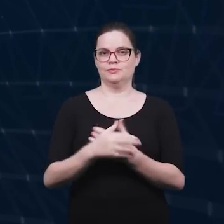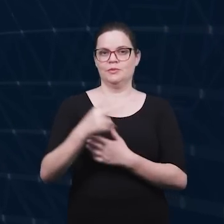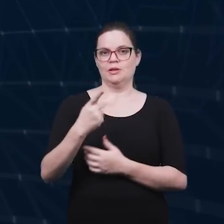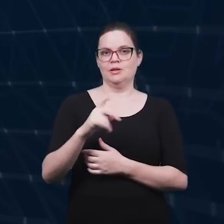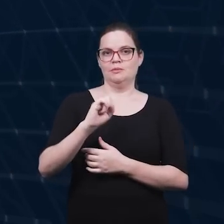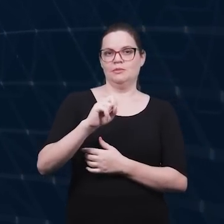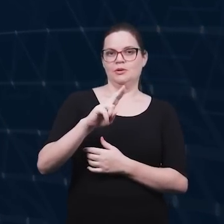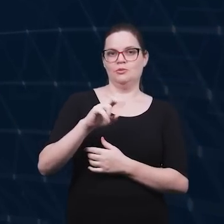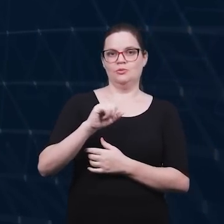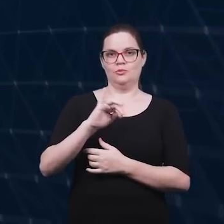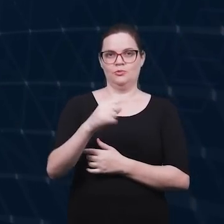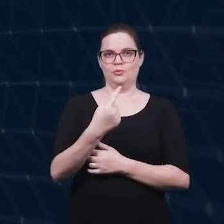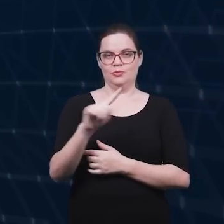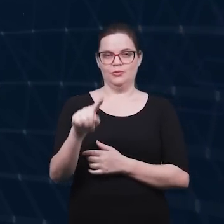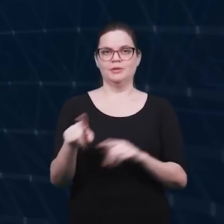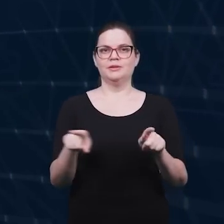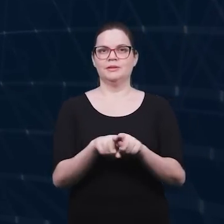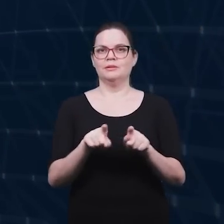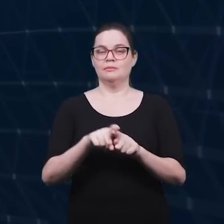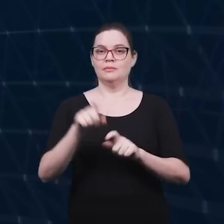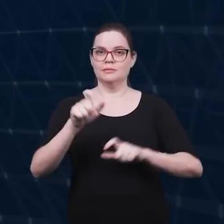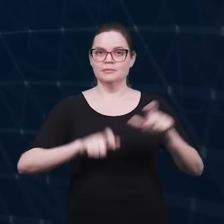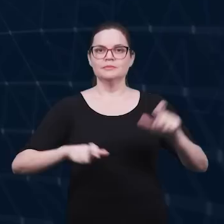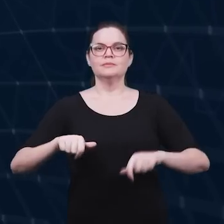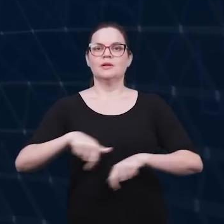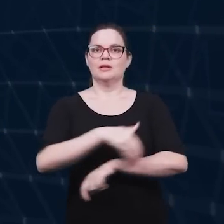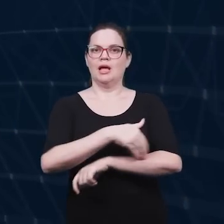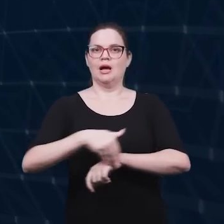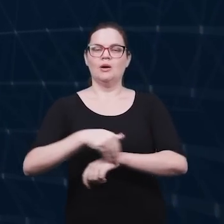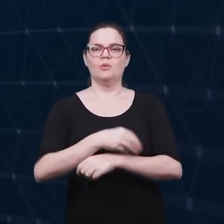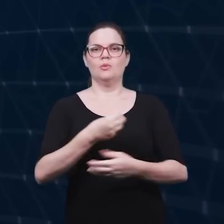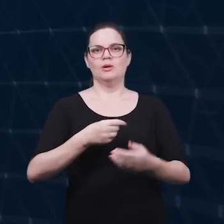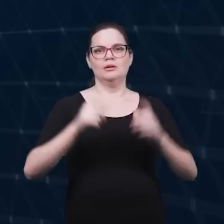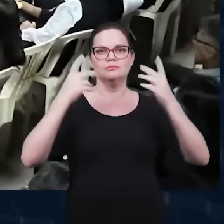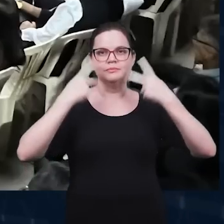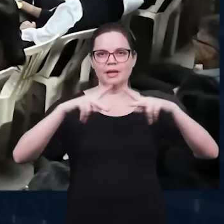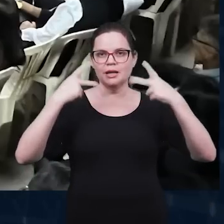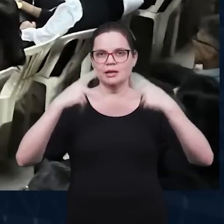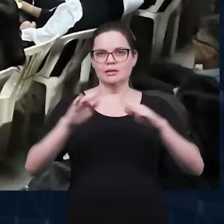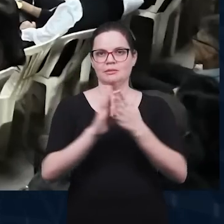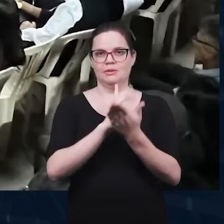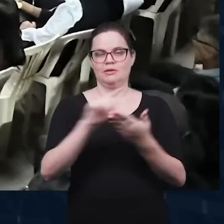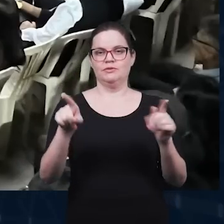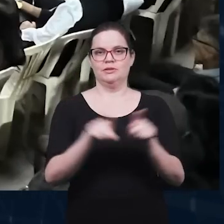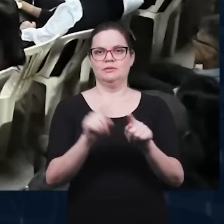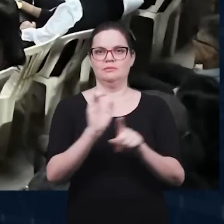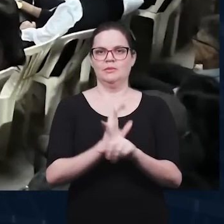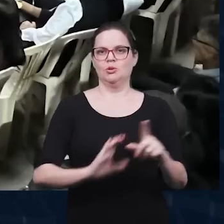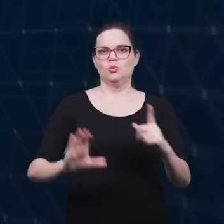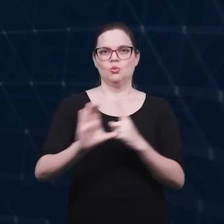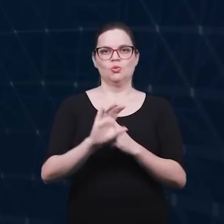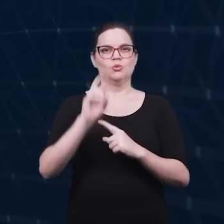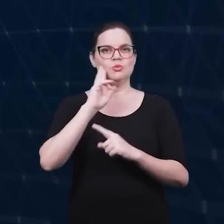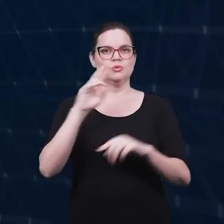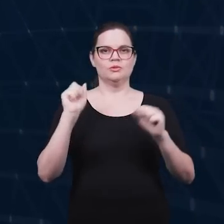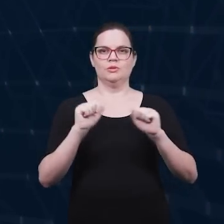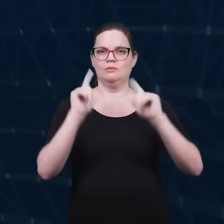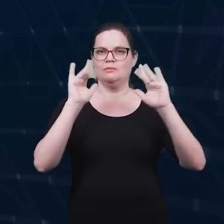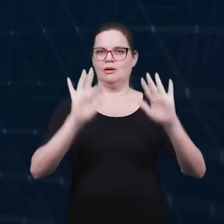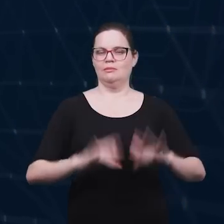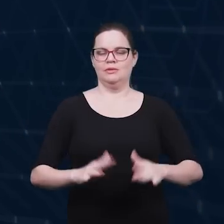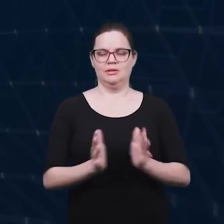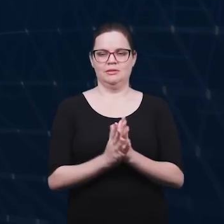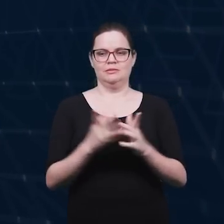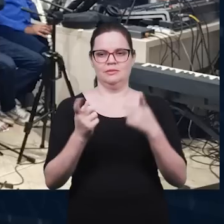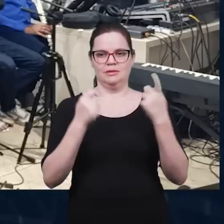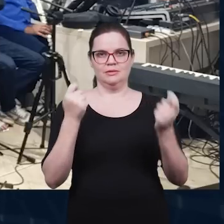Piuí, em Minas Gerais, onde os irmãos saíram pelas ruas levando a palavra do Senhor. E no culto, o Senhor deu uma grande bênção, louvado seja o